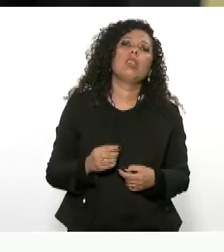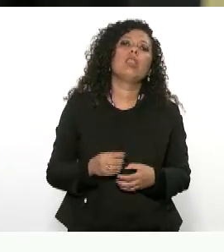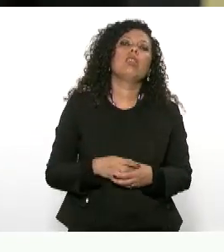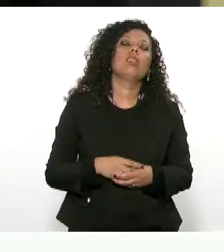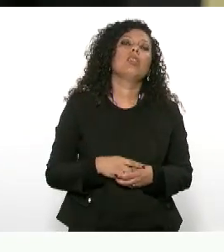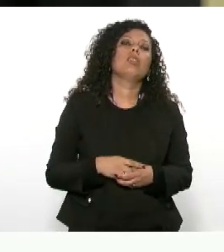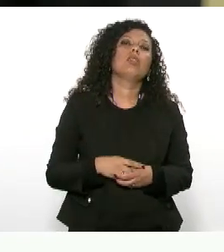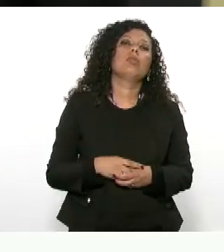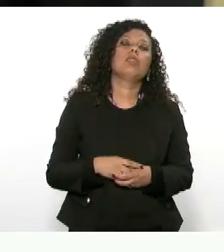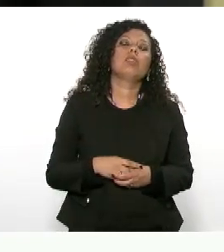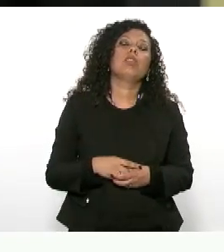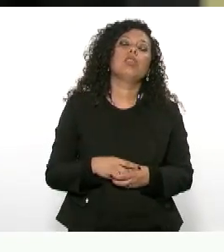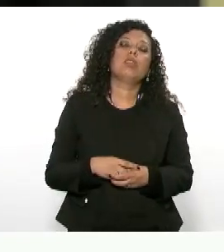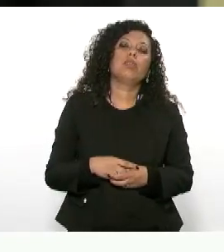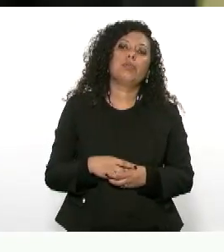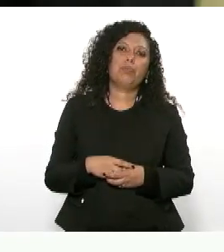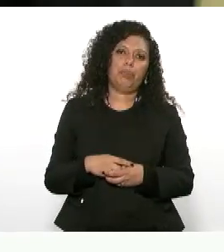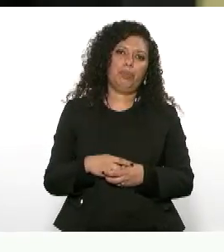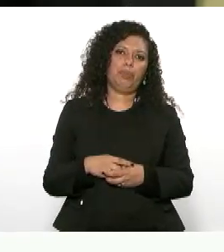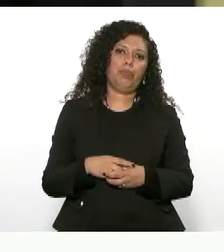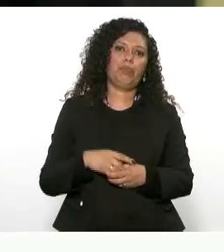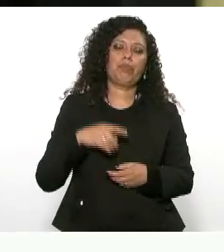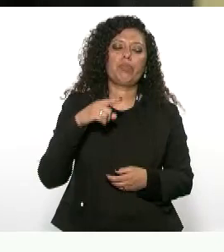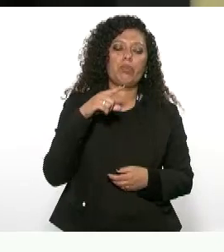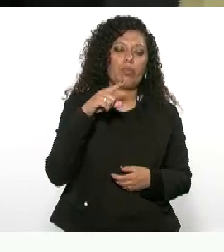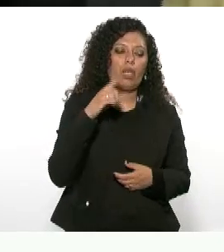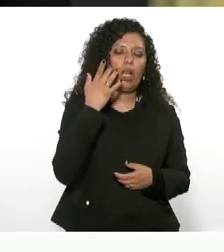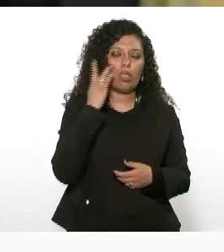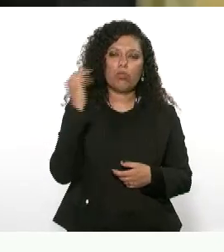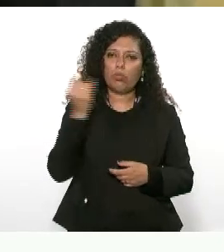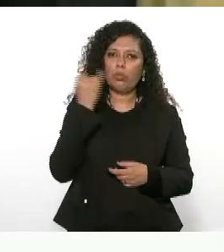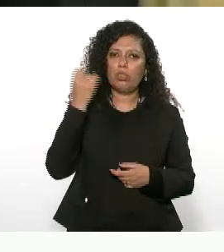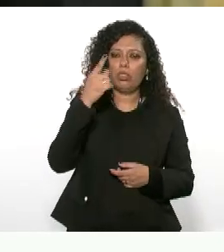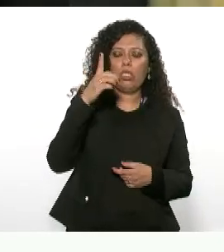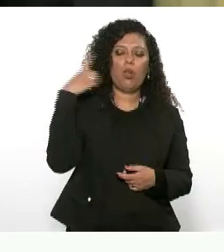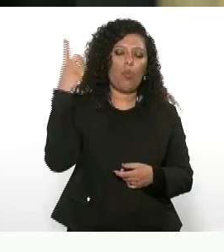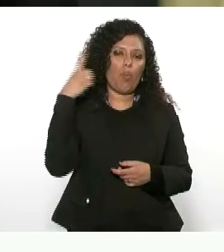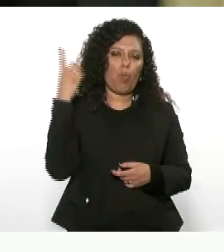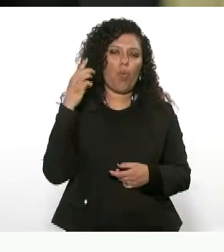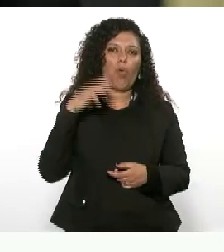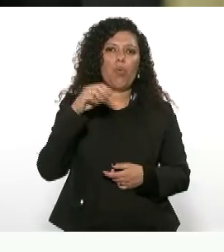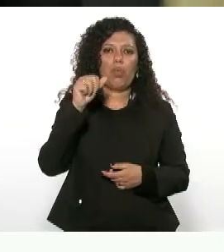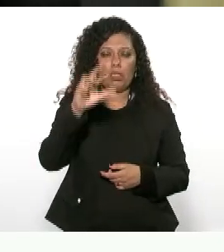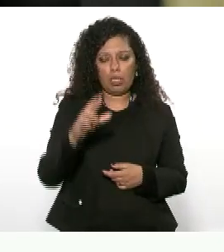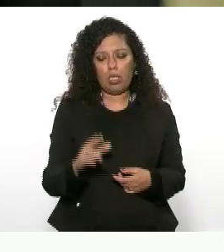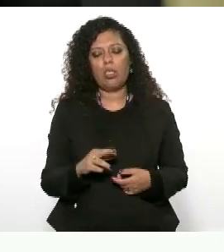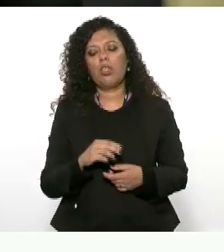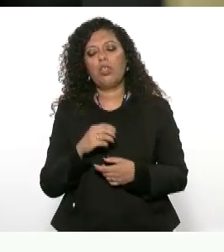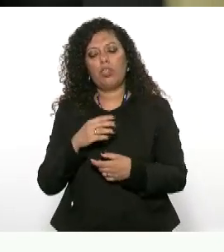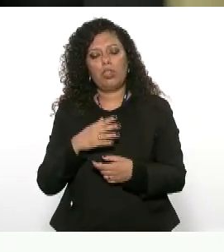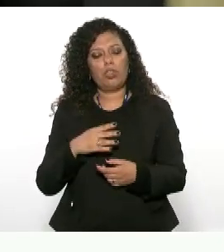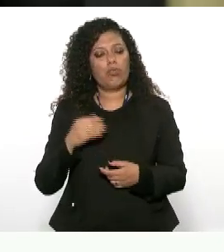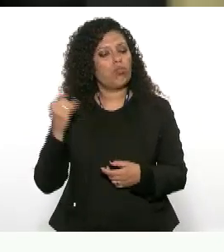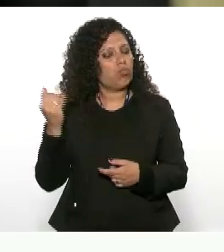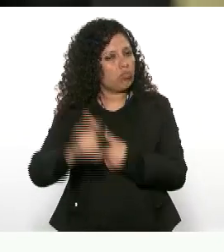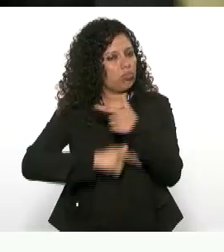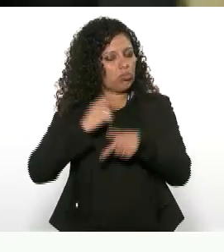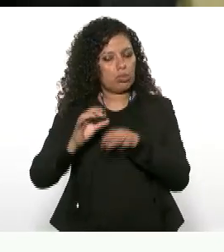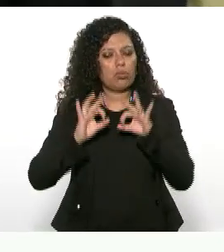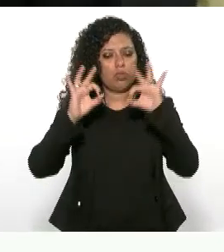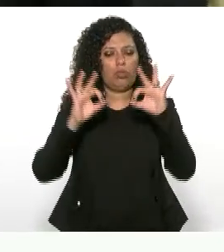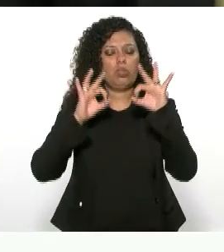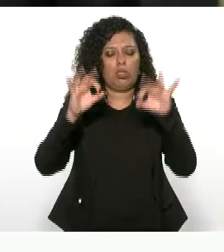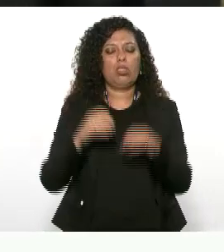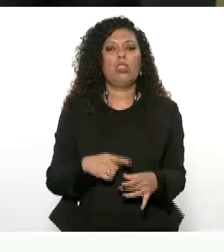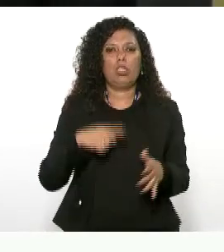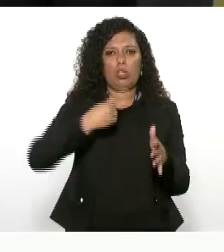verdadeira republicana. Então, é muito bom estar aqui participando à frente de um debate promovido por ela. Eu acho que o Estado do Rio de Janeiro já perdeu o